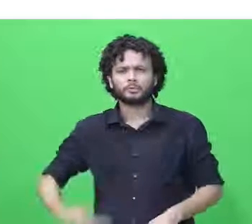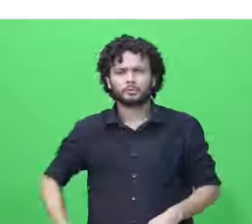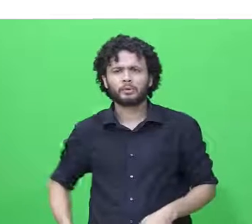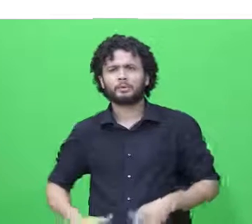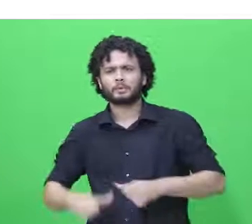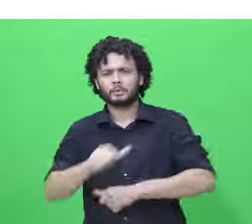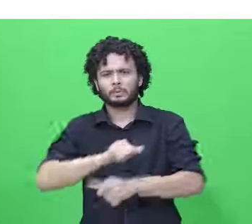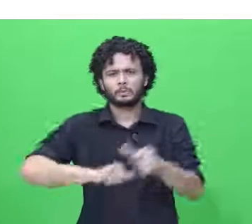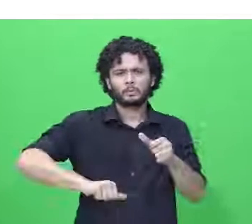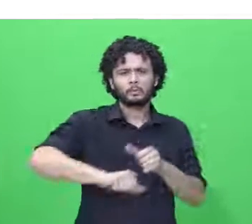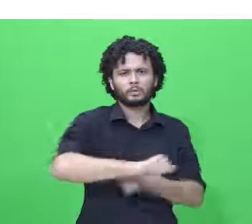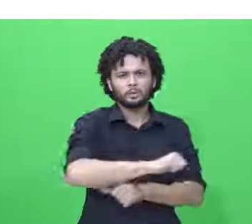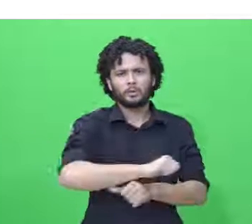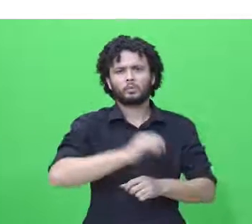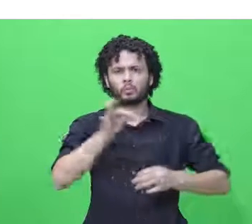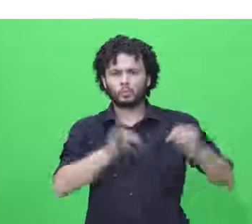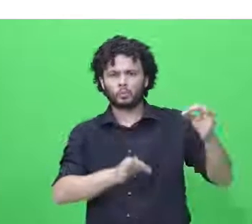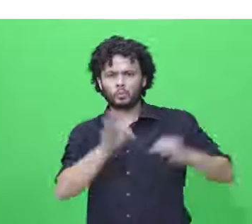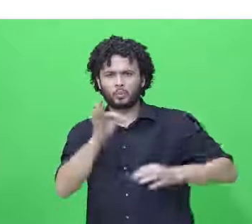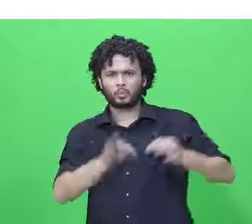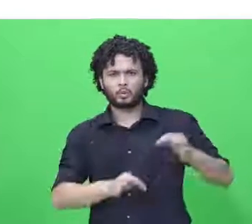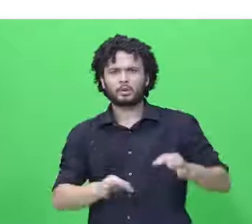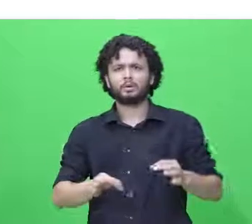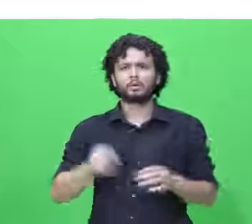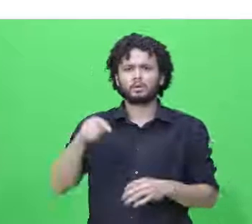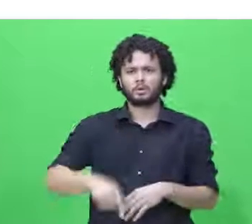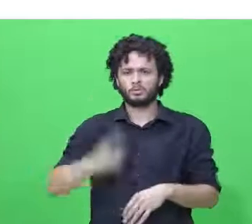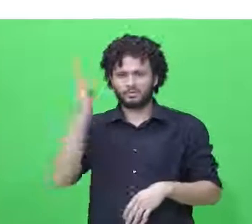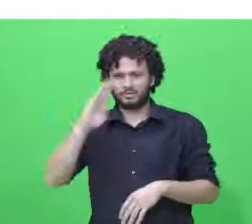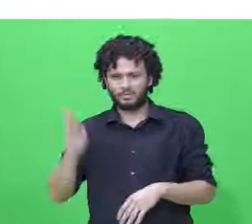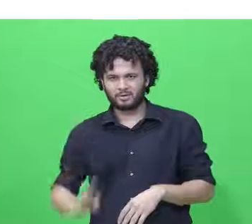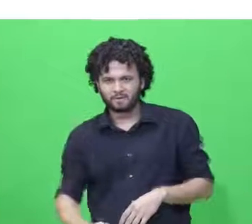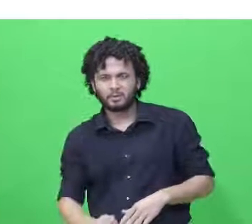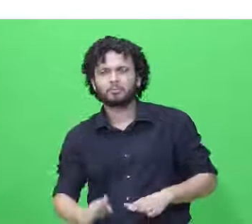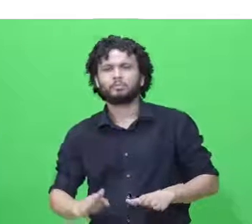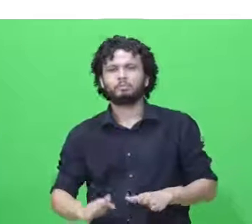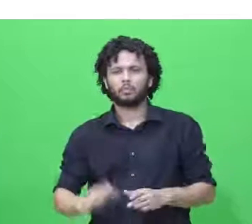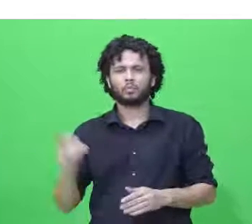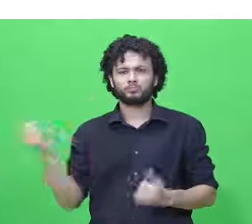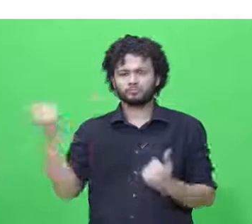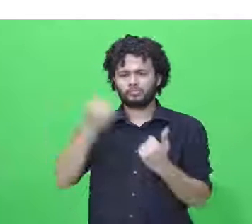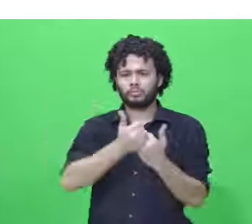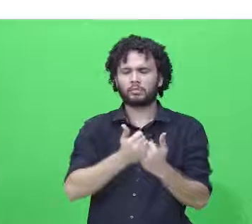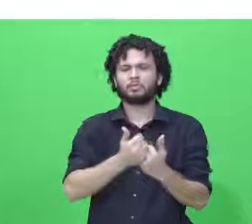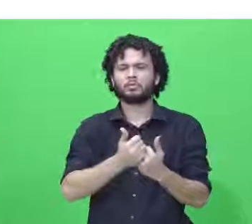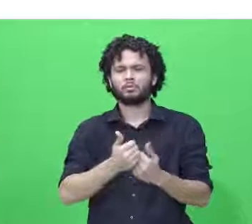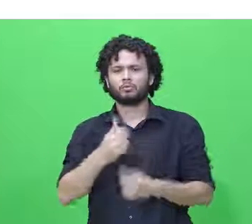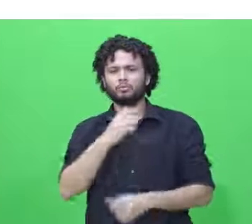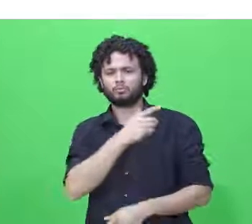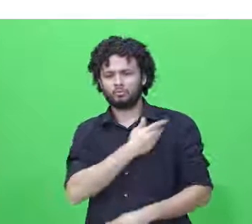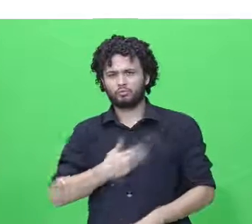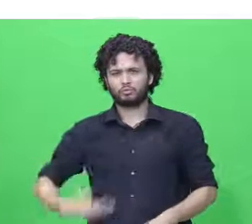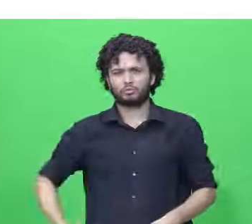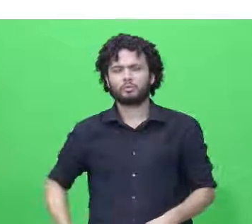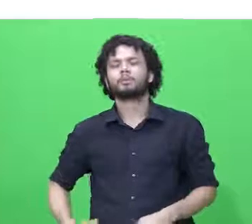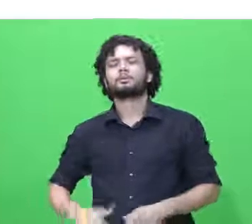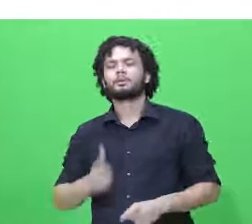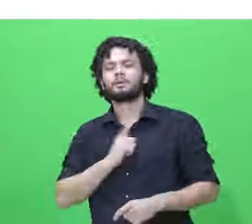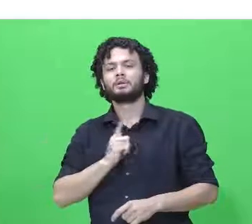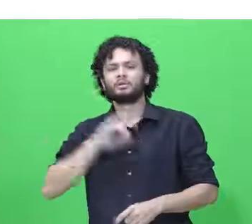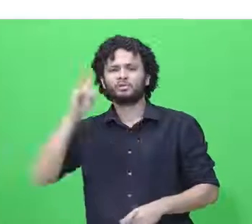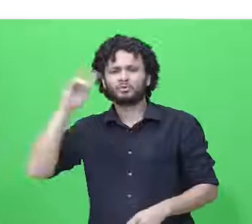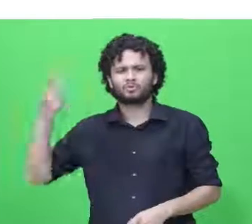mudanças jurídicos e institucionais ocorridas no Brasil com a ascensão de Getúlio Vargas ao poder evidenciam o papel histórico de